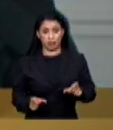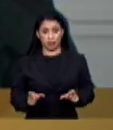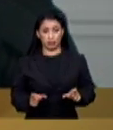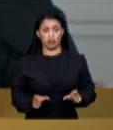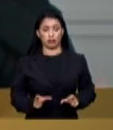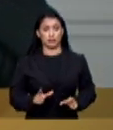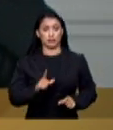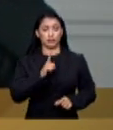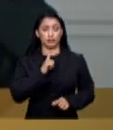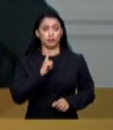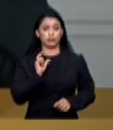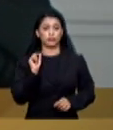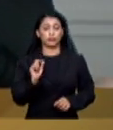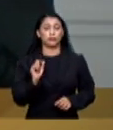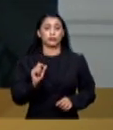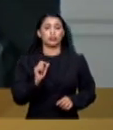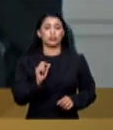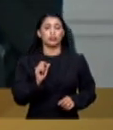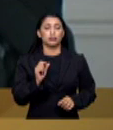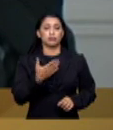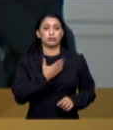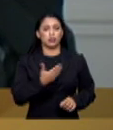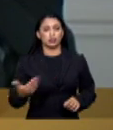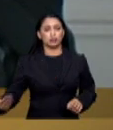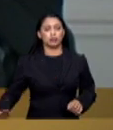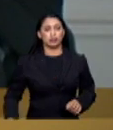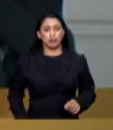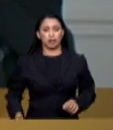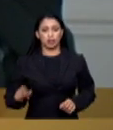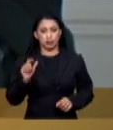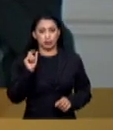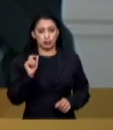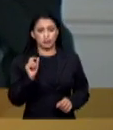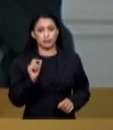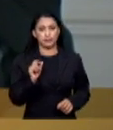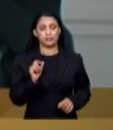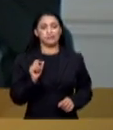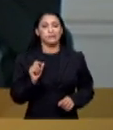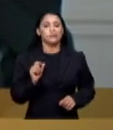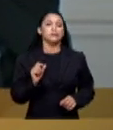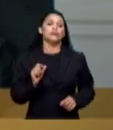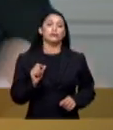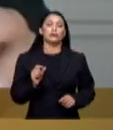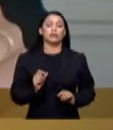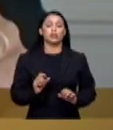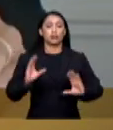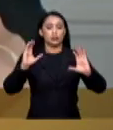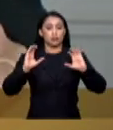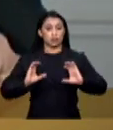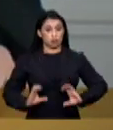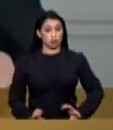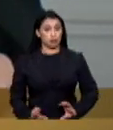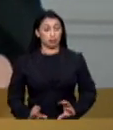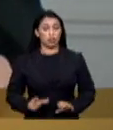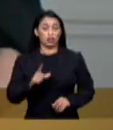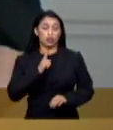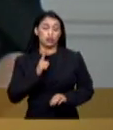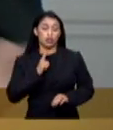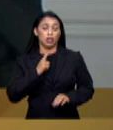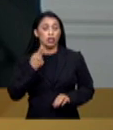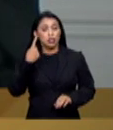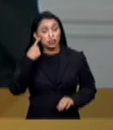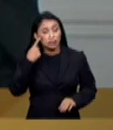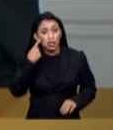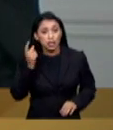ao instrumento que o Estado engendrou para solucionar os conflitos de interesse dos cidadãos. Então, naquele primeiro momento,